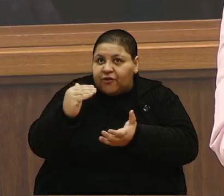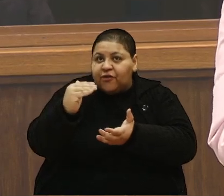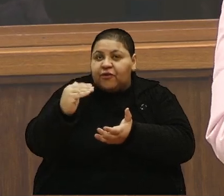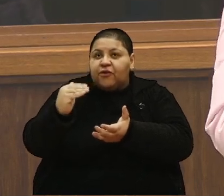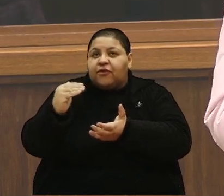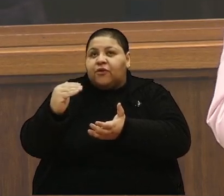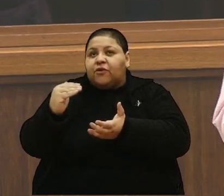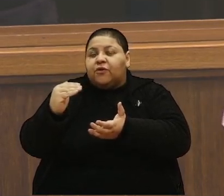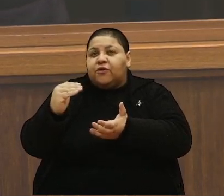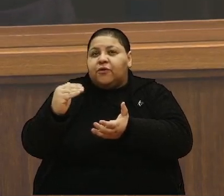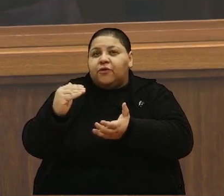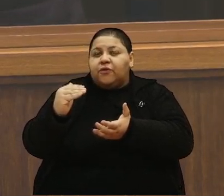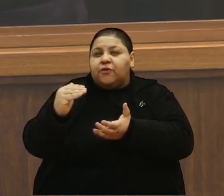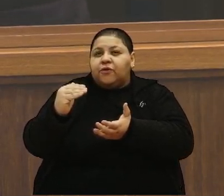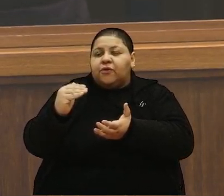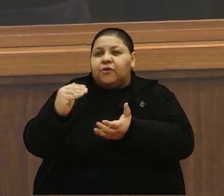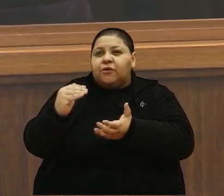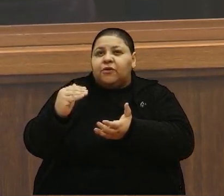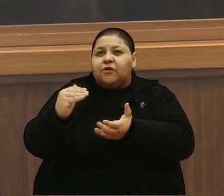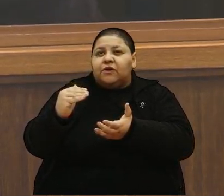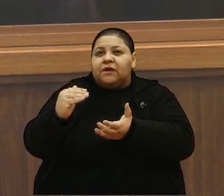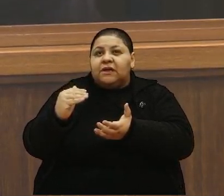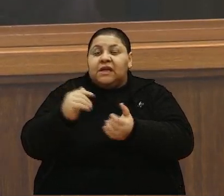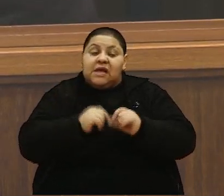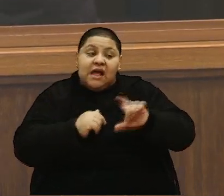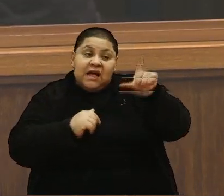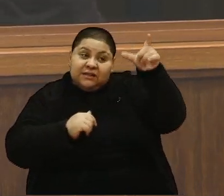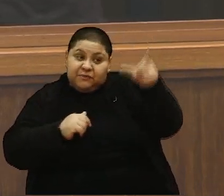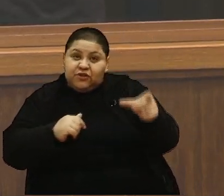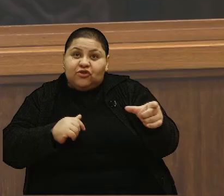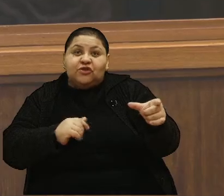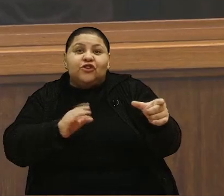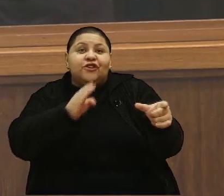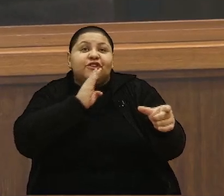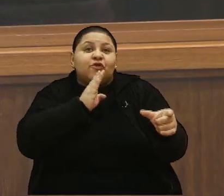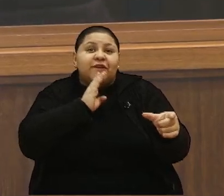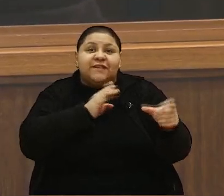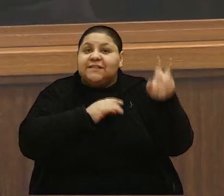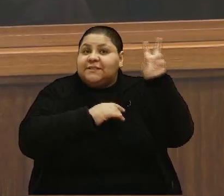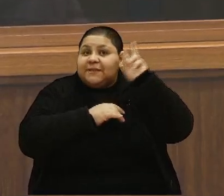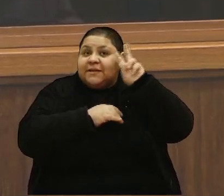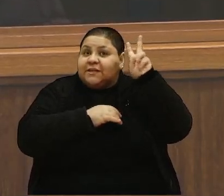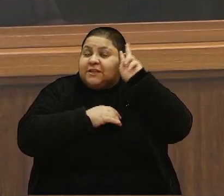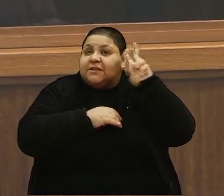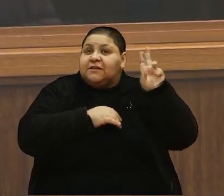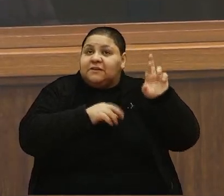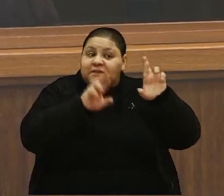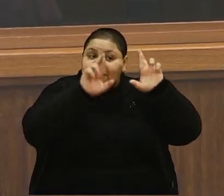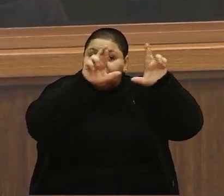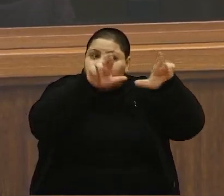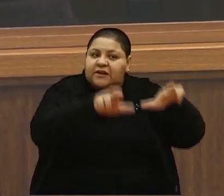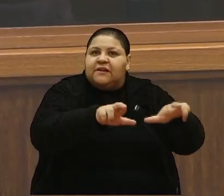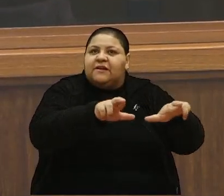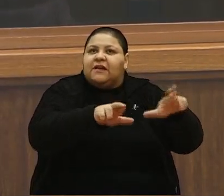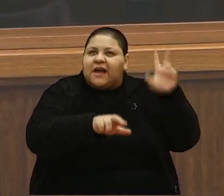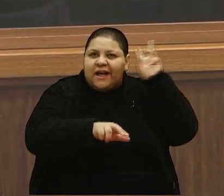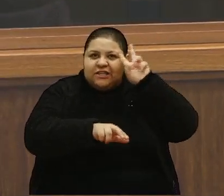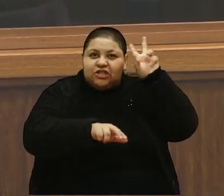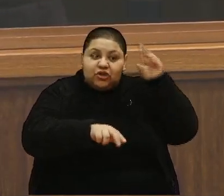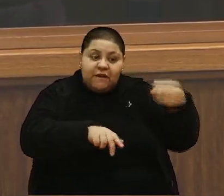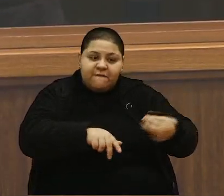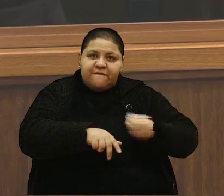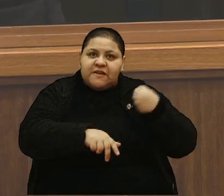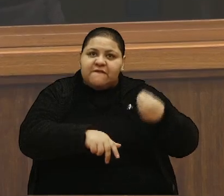griots, né? Que são aquelas pessoas que conheciam a história da região, a história viva de uma